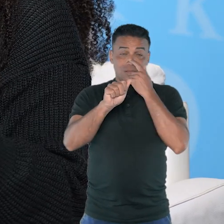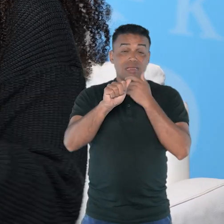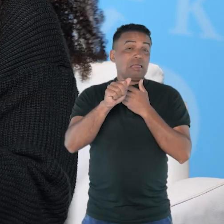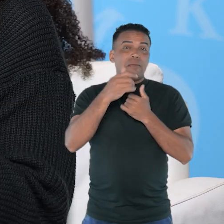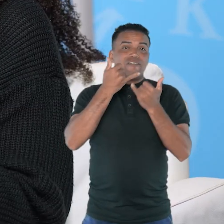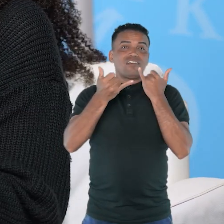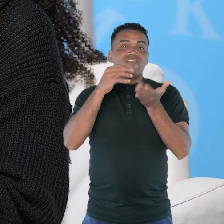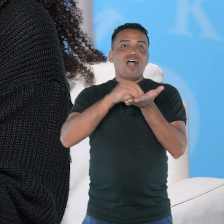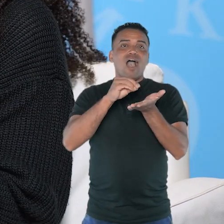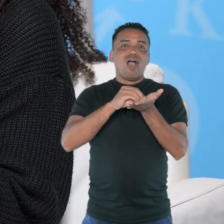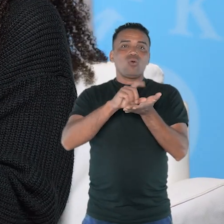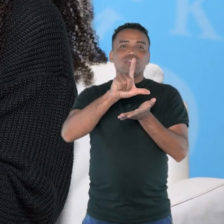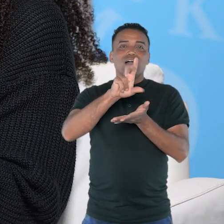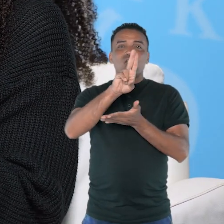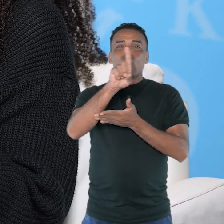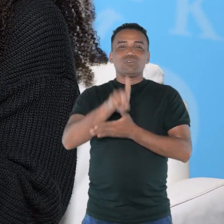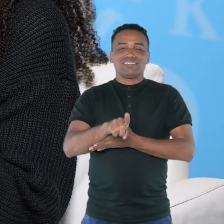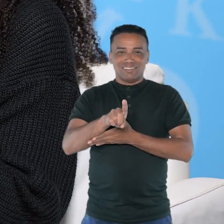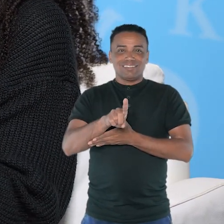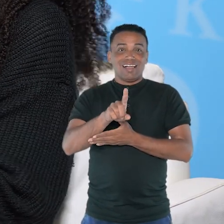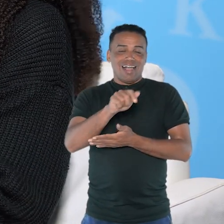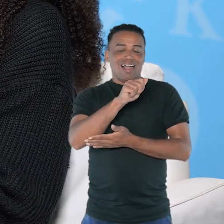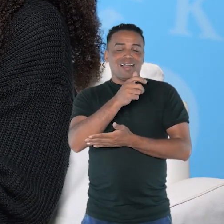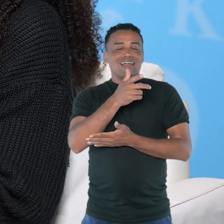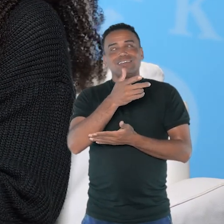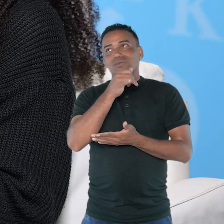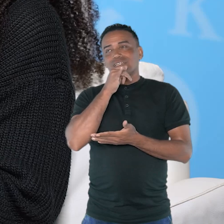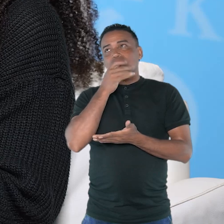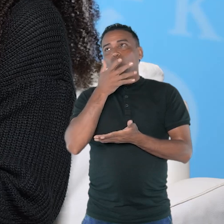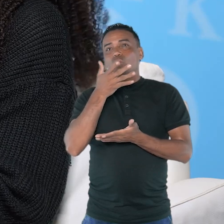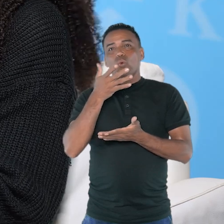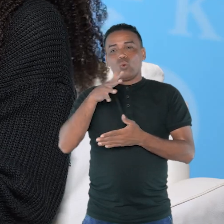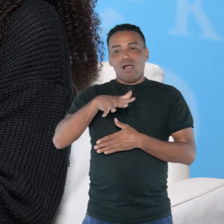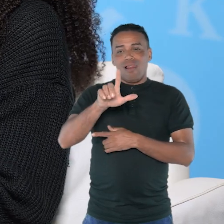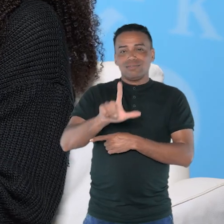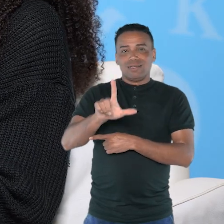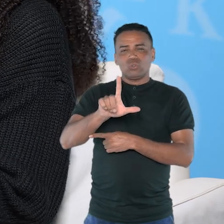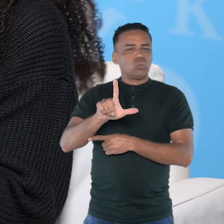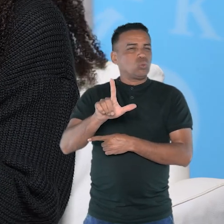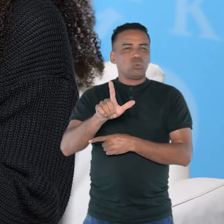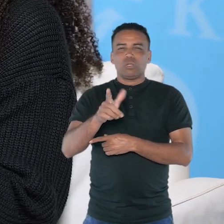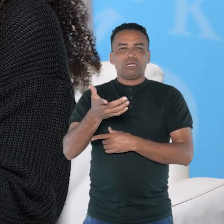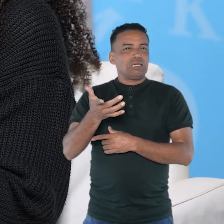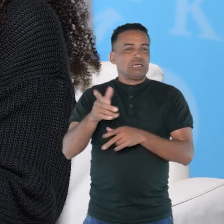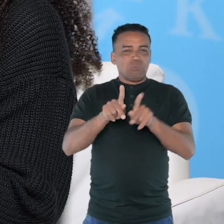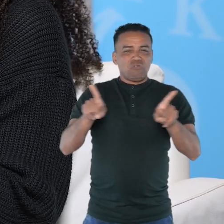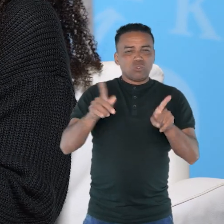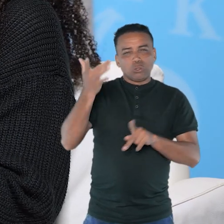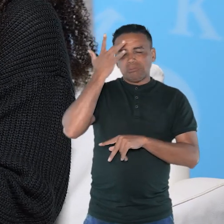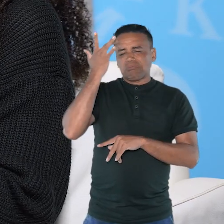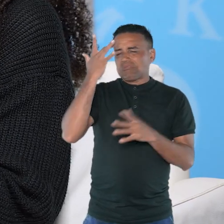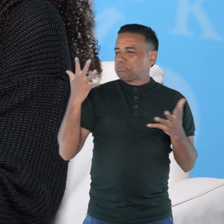muito pequeno. Mas essa coisa da literatura em si, eu tive grandes professores, ver a literatura de uma